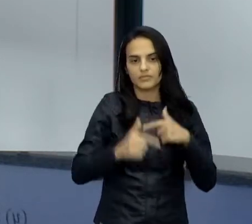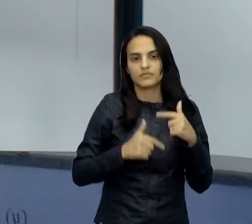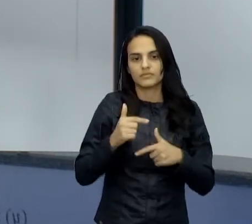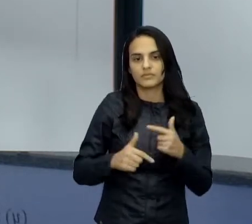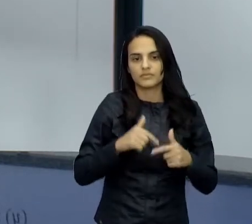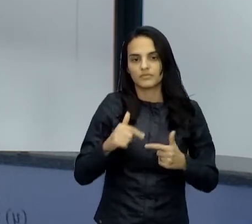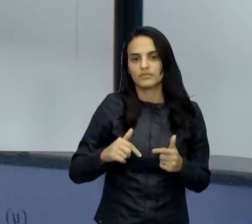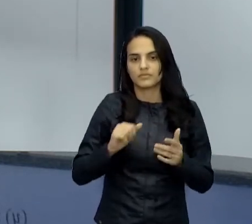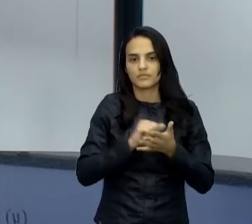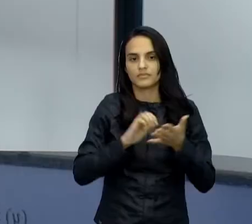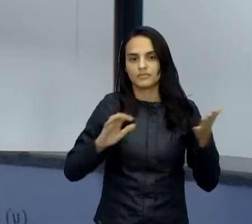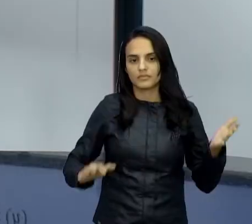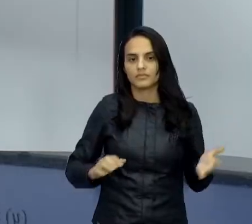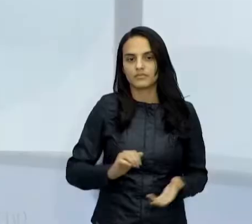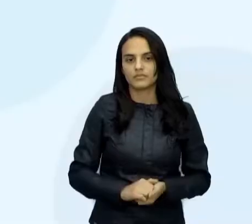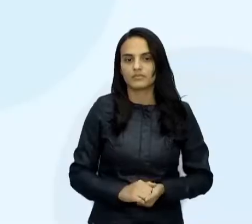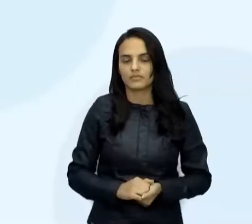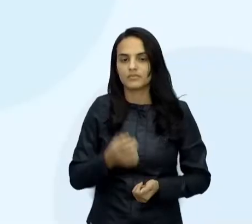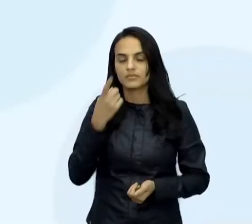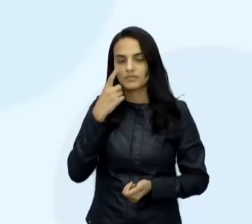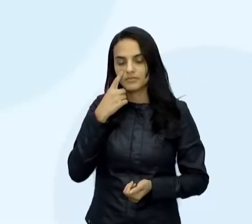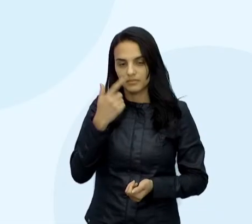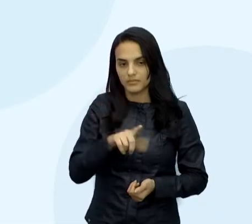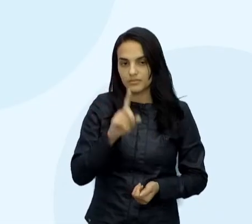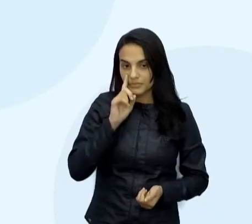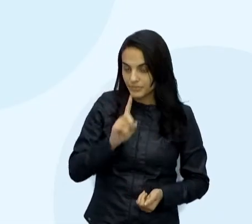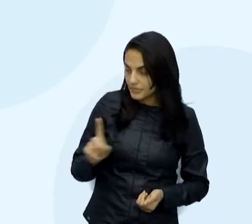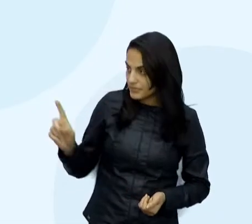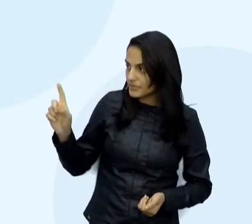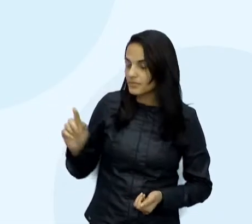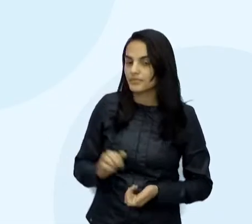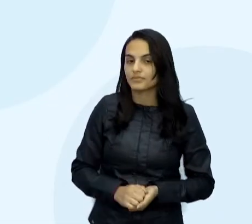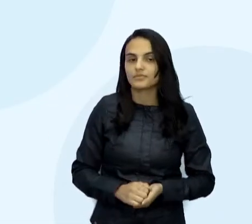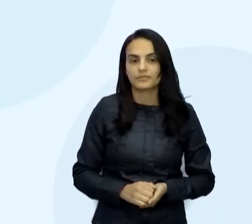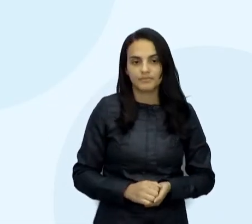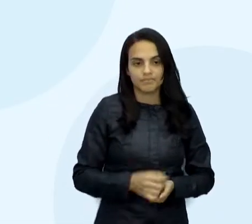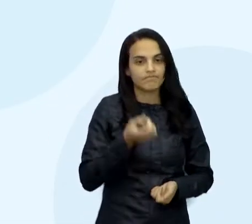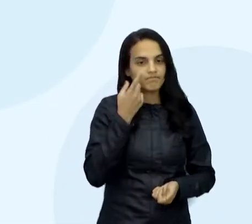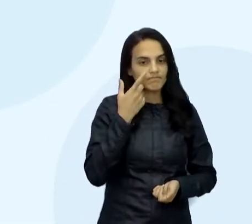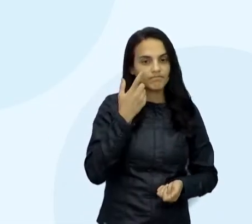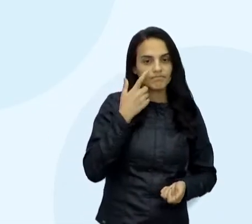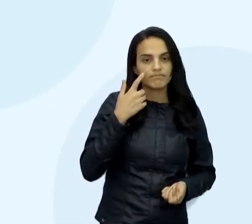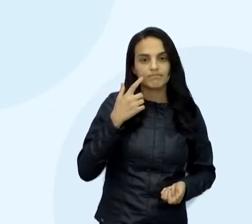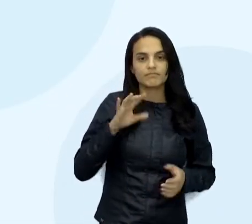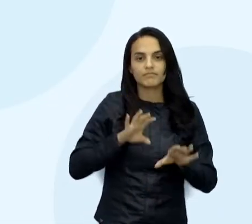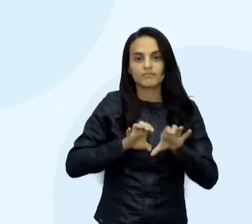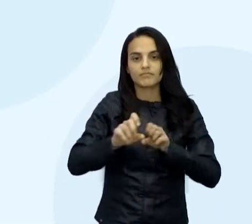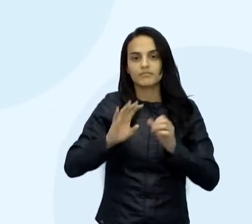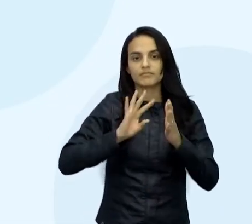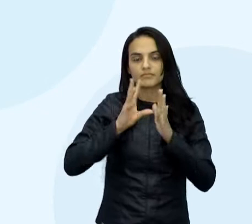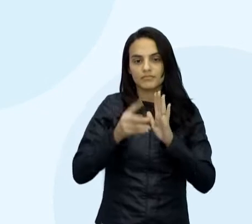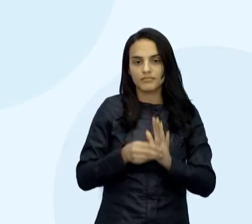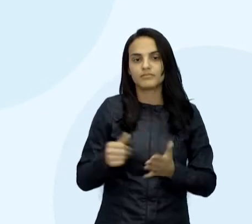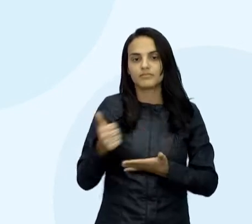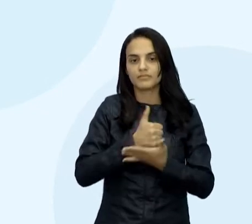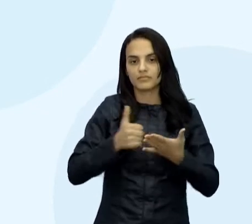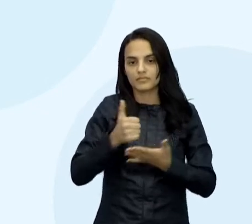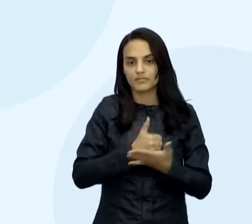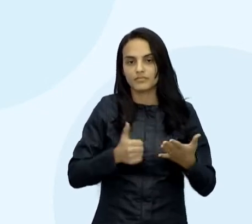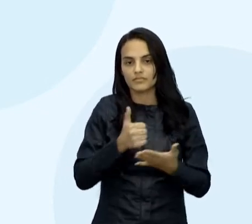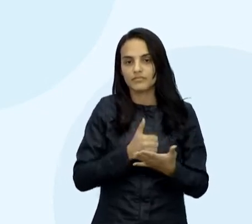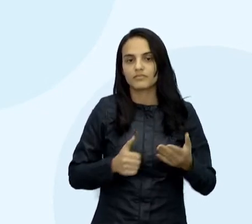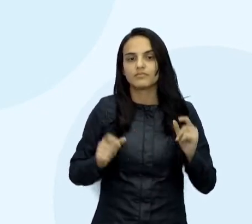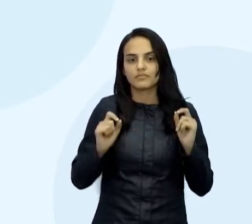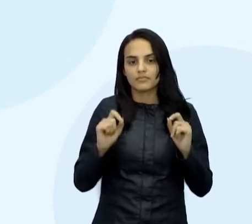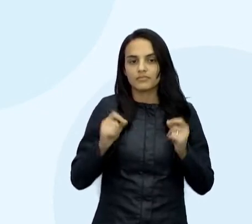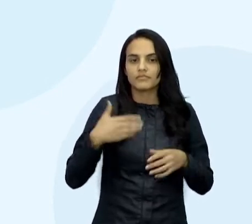aqui esta atividade. Olha aí na nossa telinha, ó. Vimos lá da formação geral básica, na aula